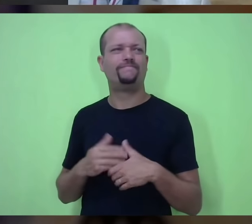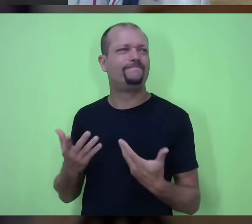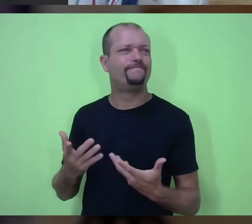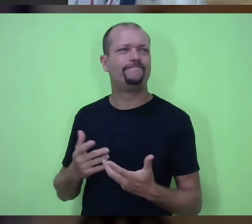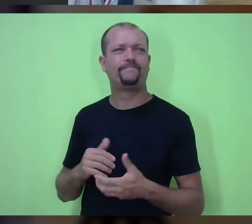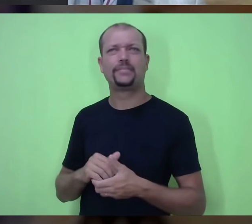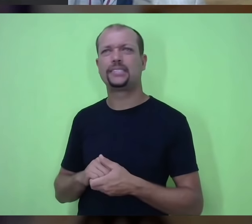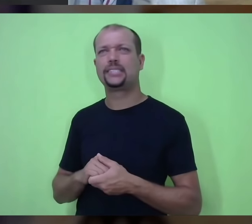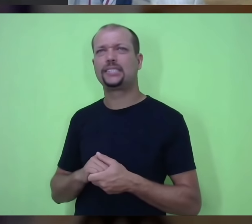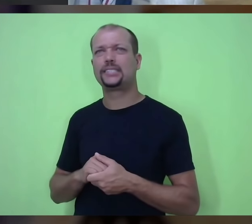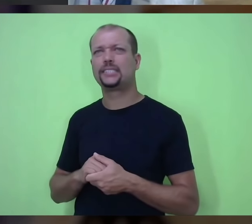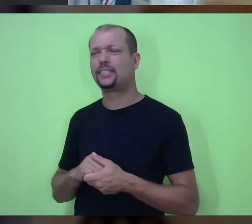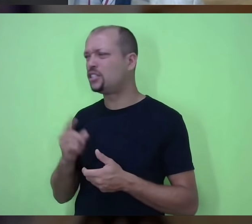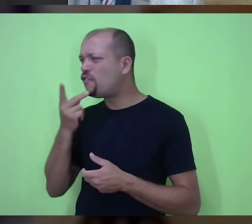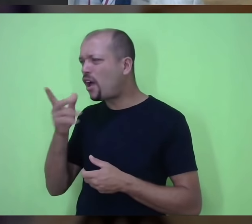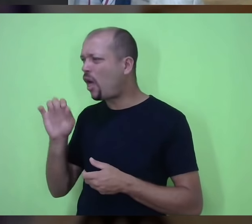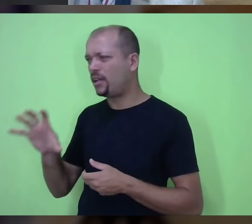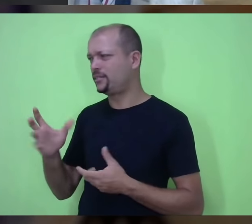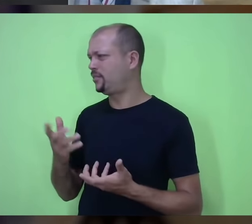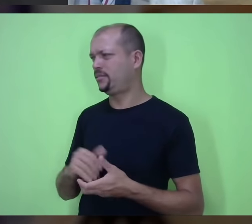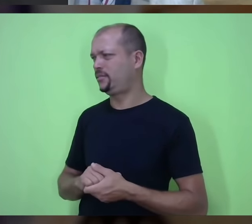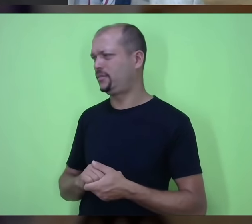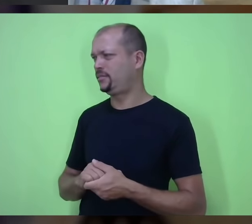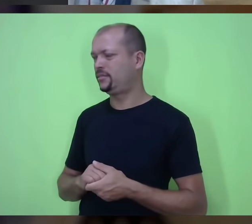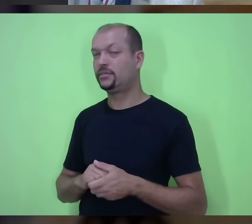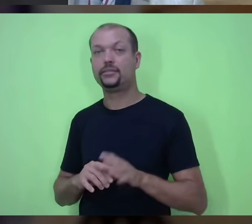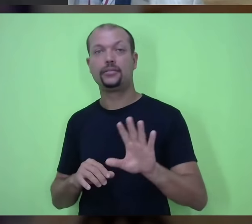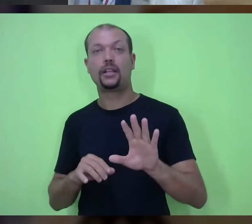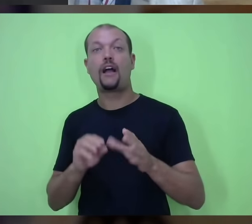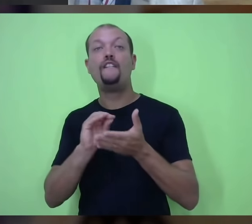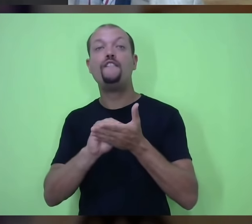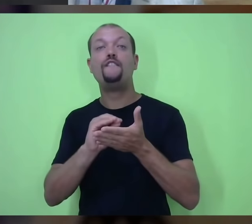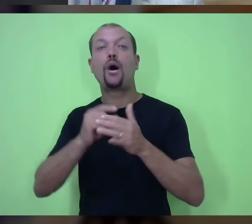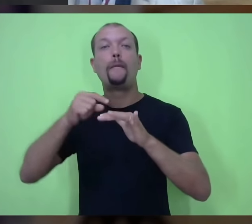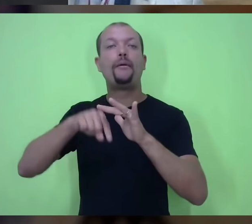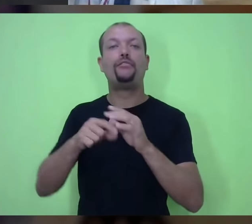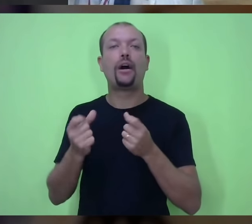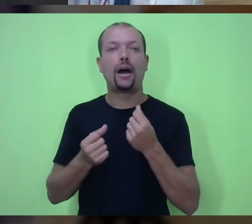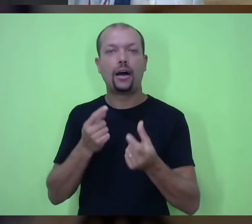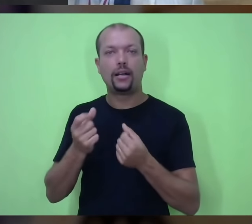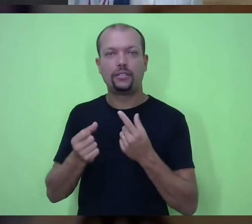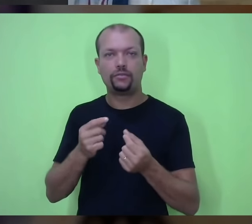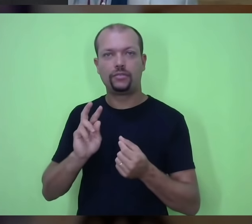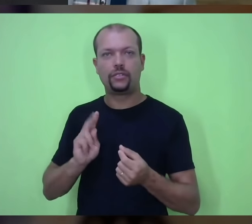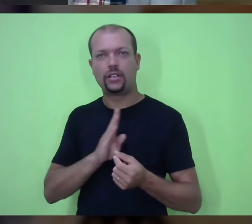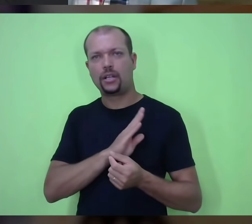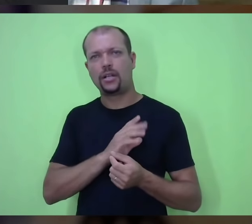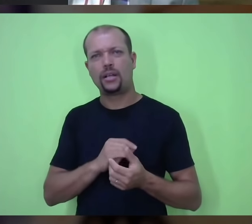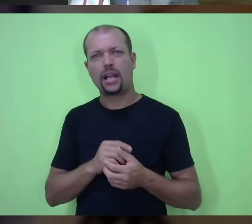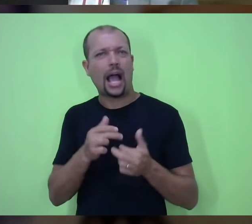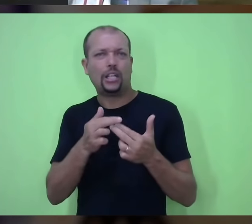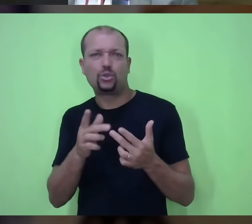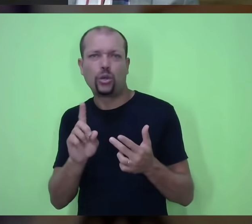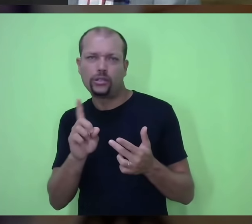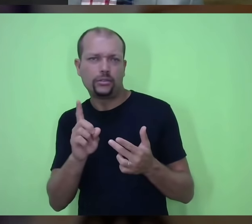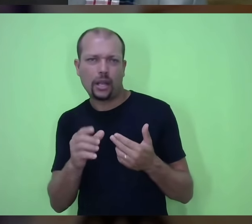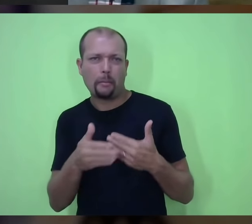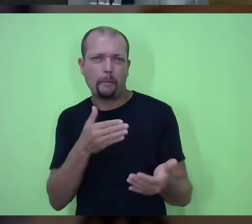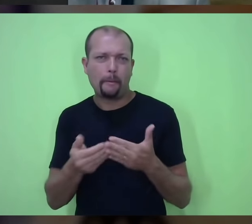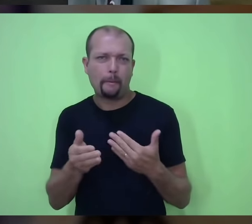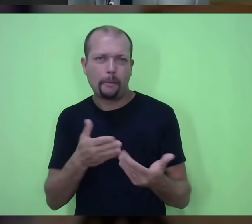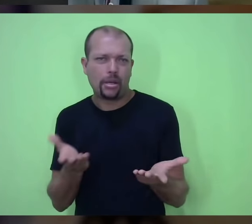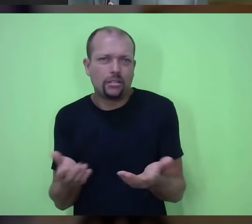dessa forma. Aí que eu falo que falta um pouco de profundidade no livro de Hebreus. As coisas não são à toa,